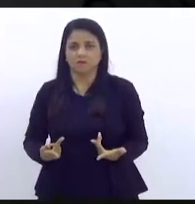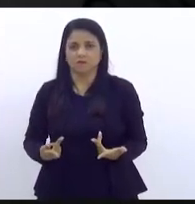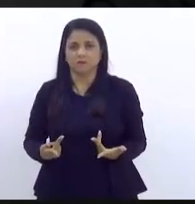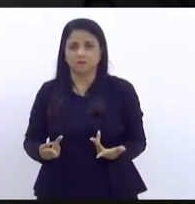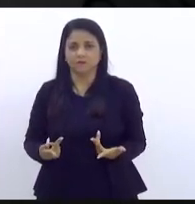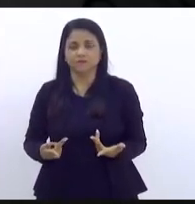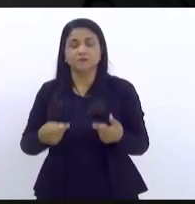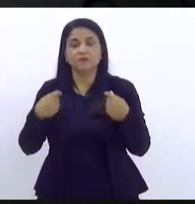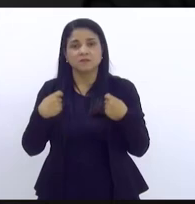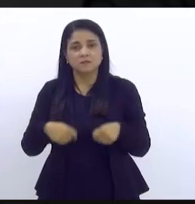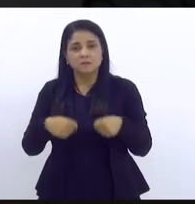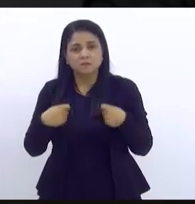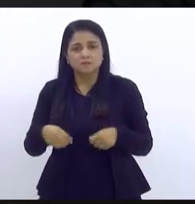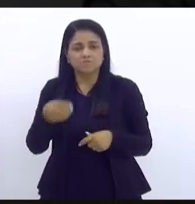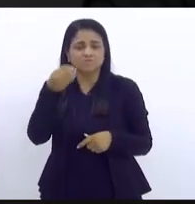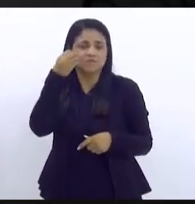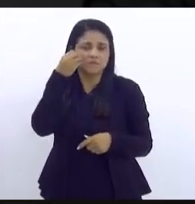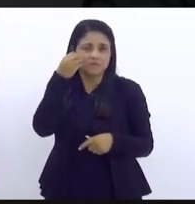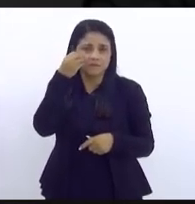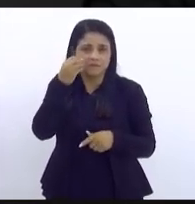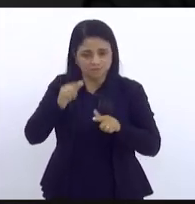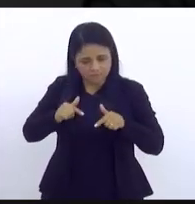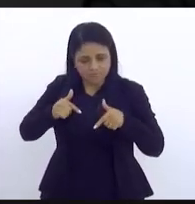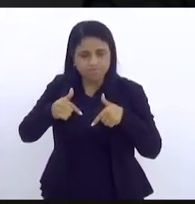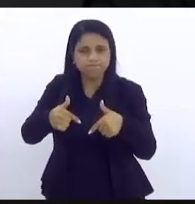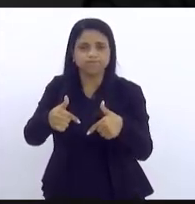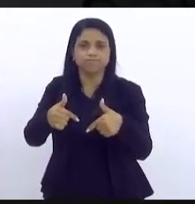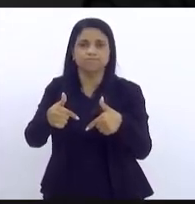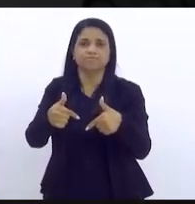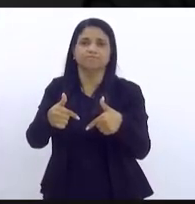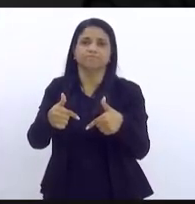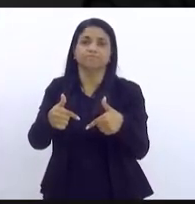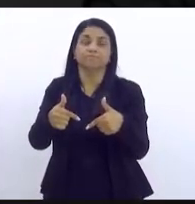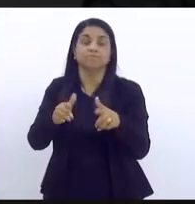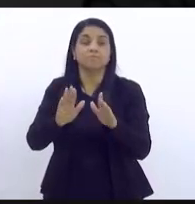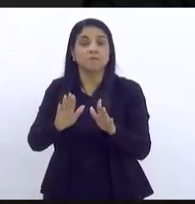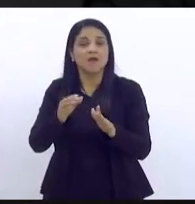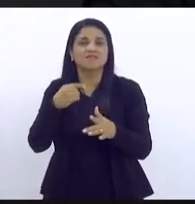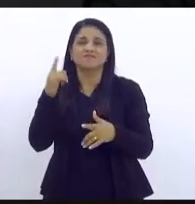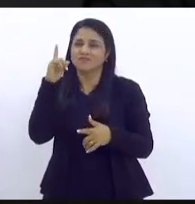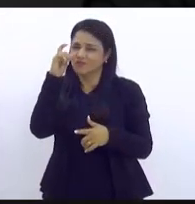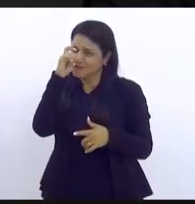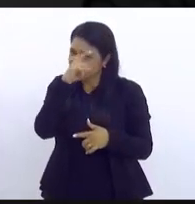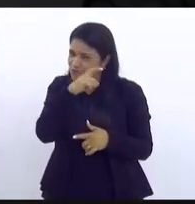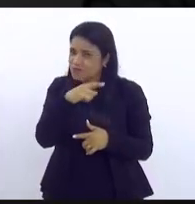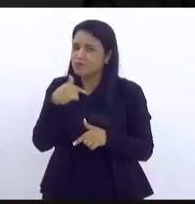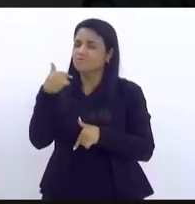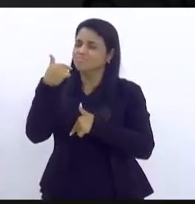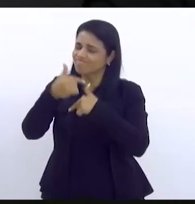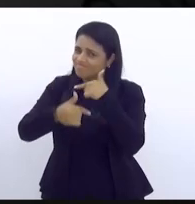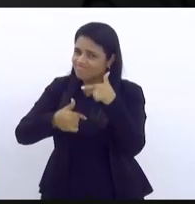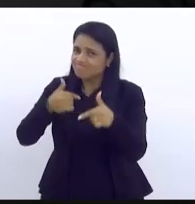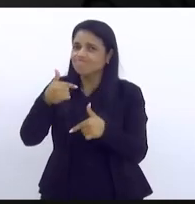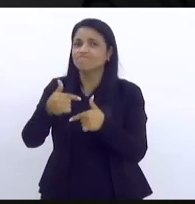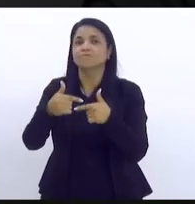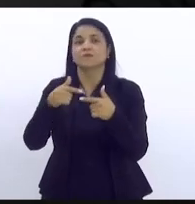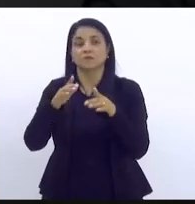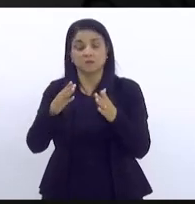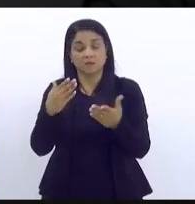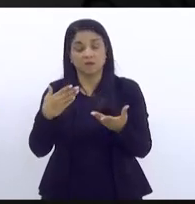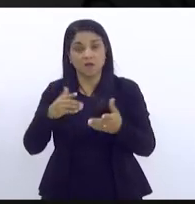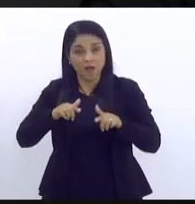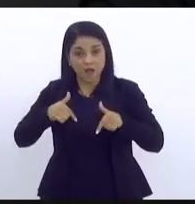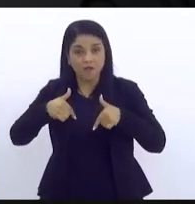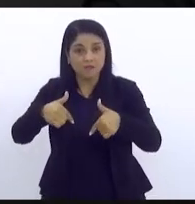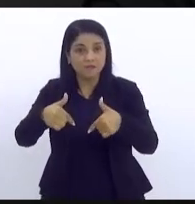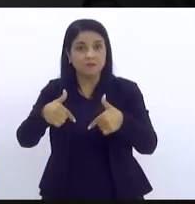fazer alguma alguma atuação sobre isso tenta Mas é difícil a gente sim fez essa ação civil pública